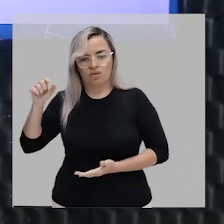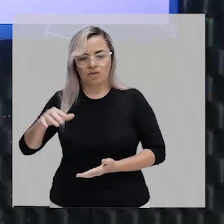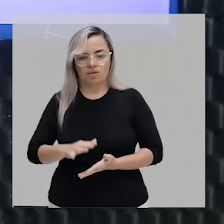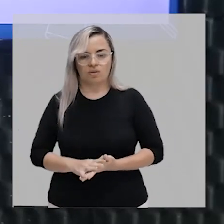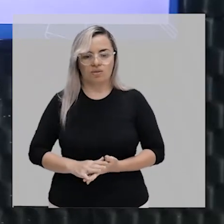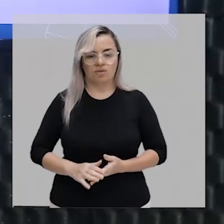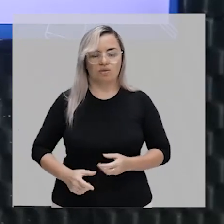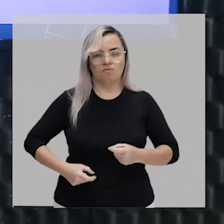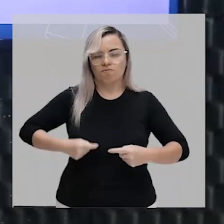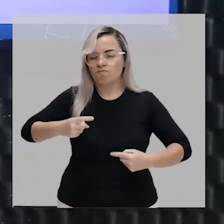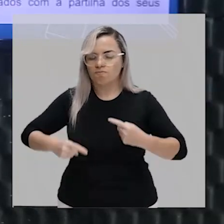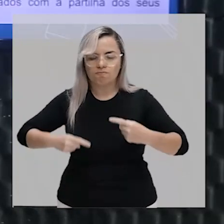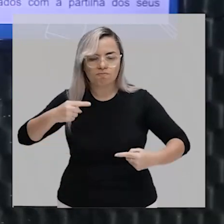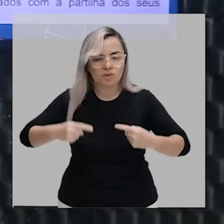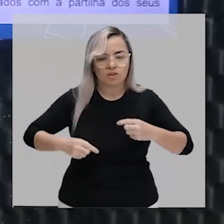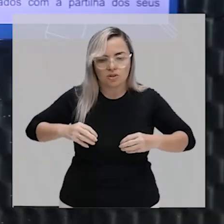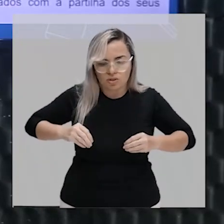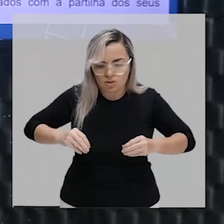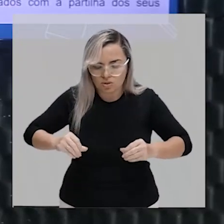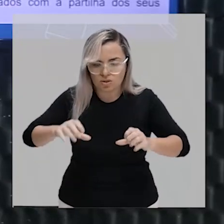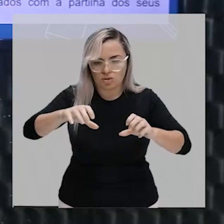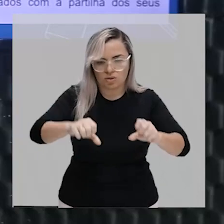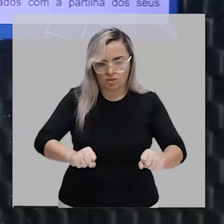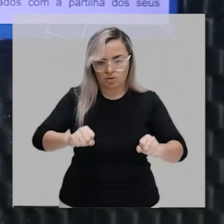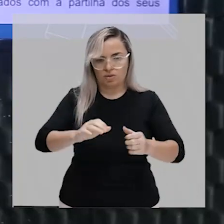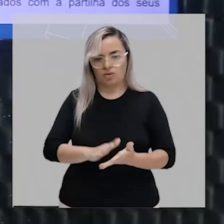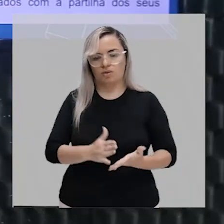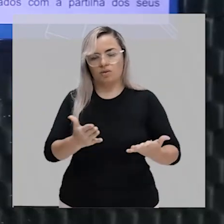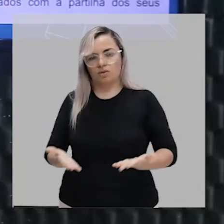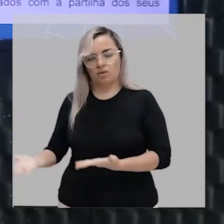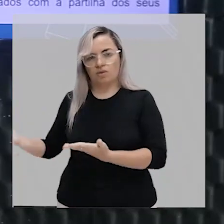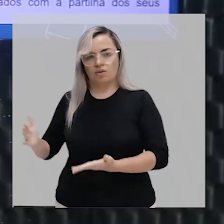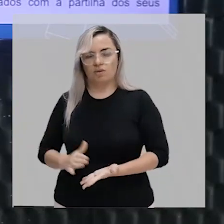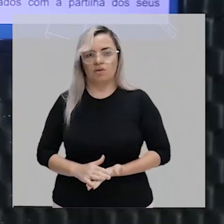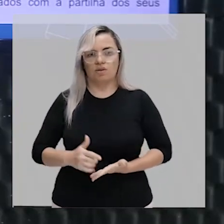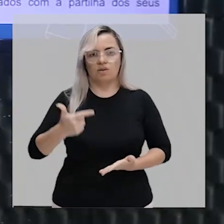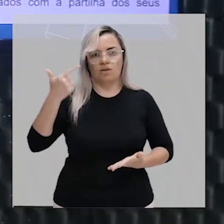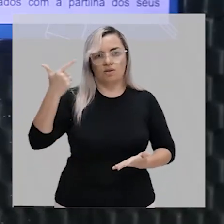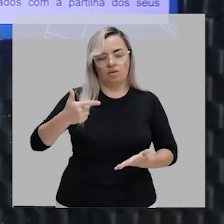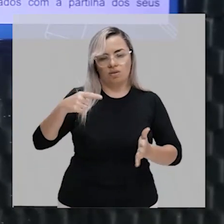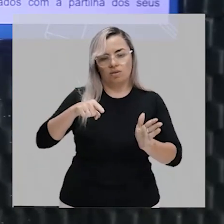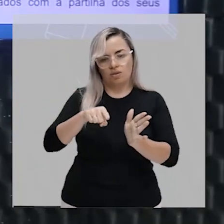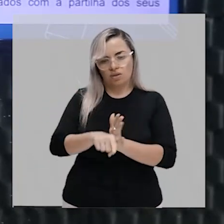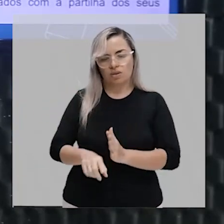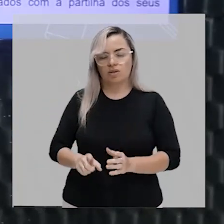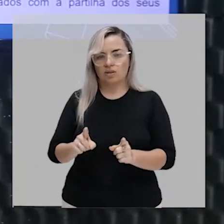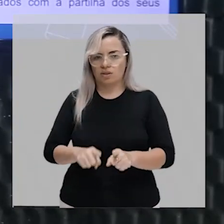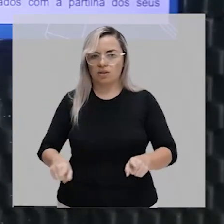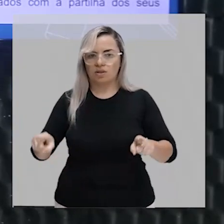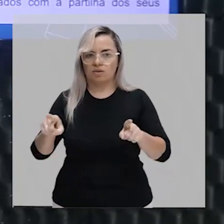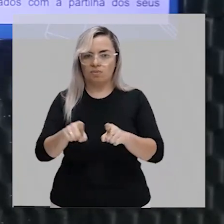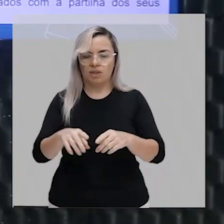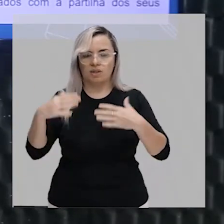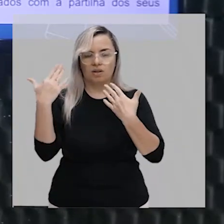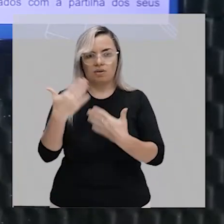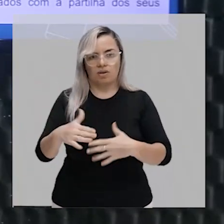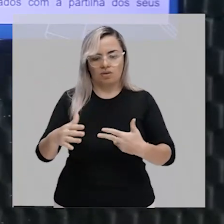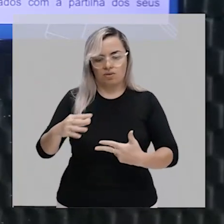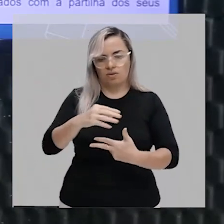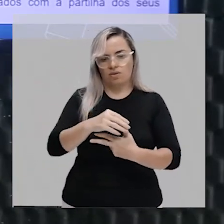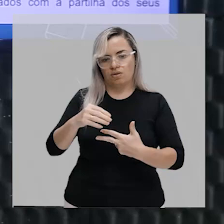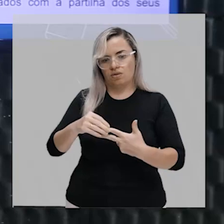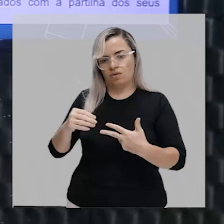disputas territoriais. Segundo item, também caiu no Enem. O